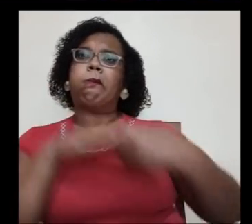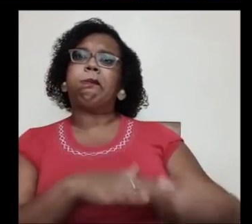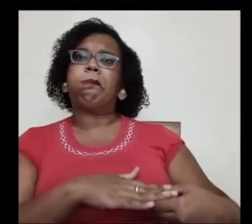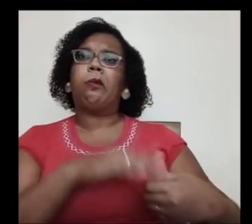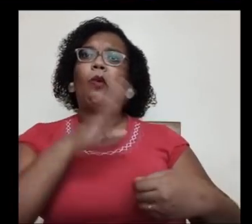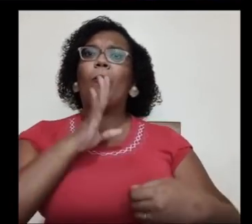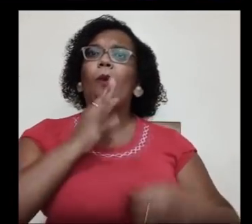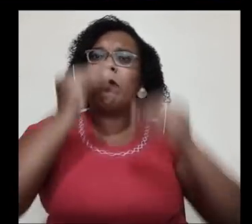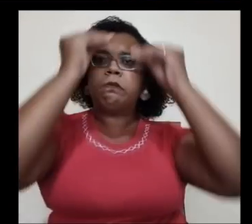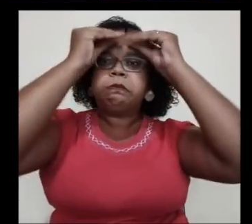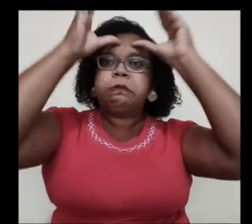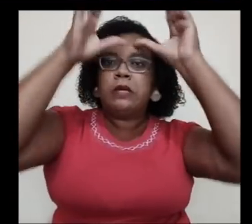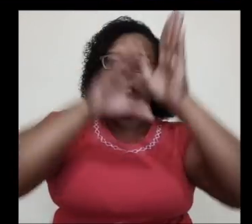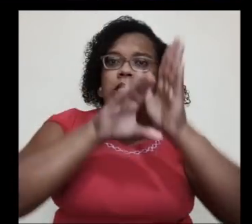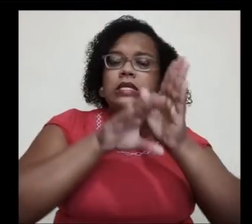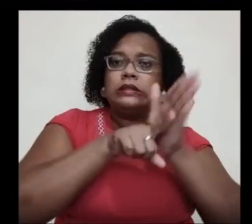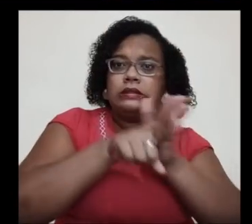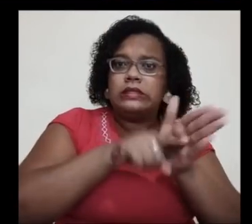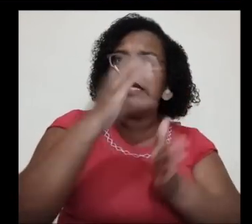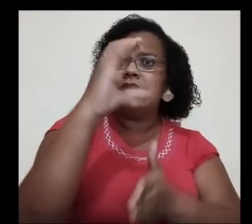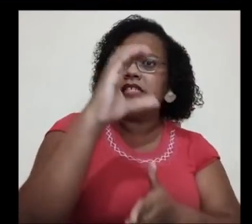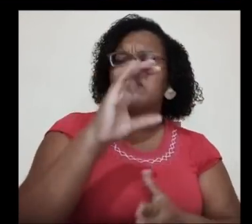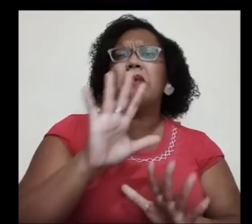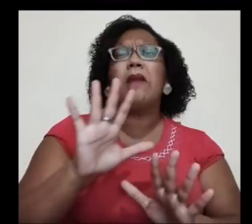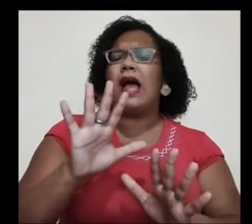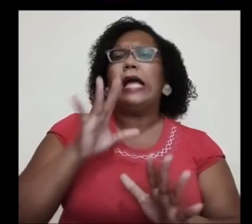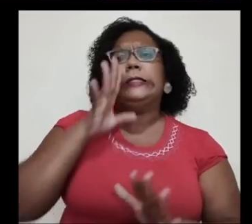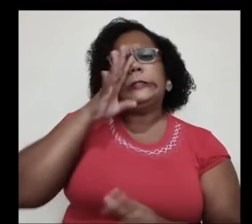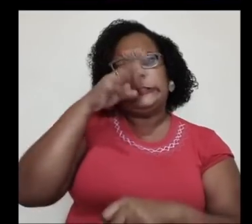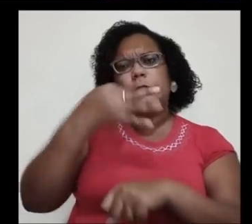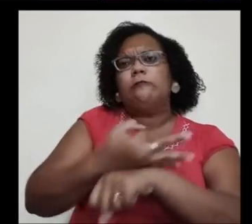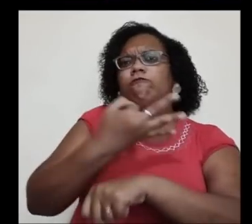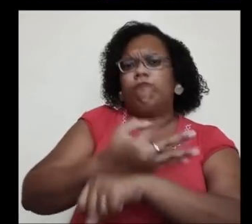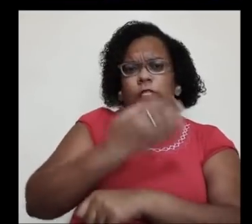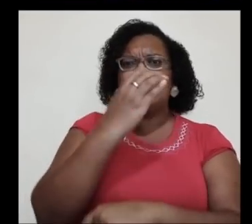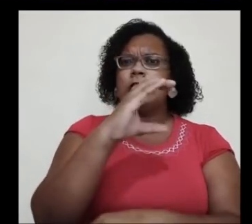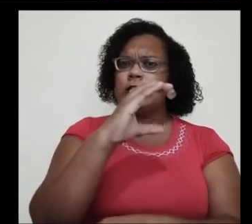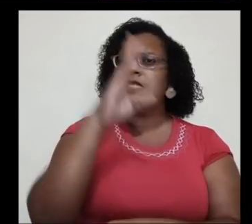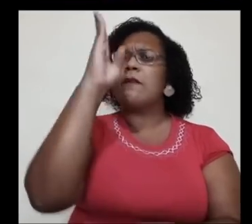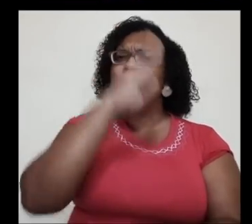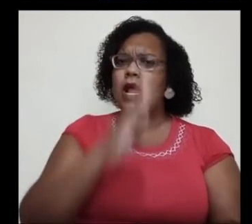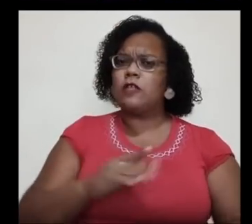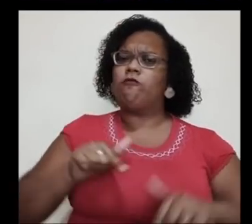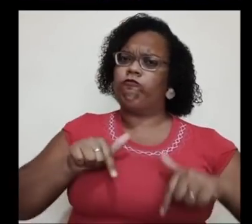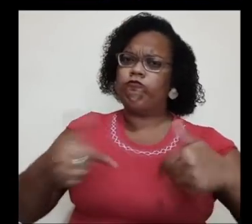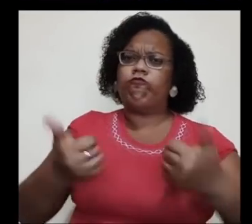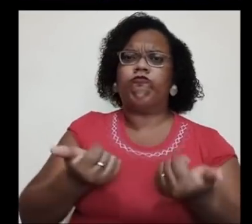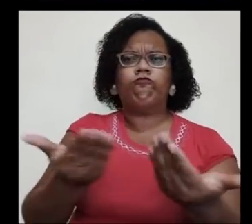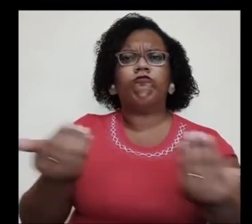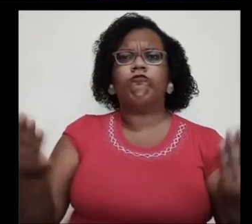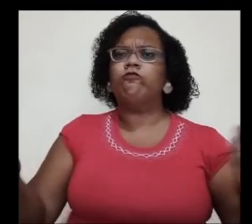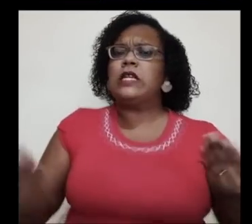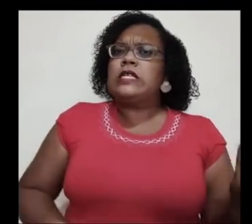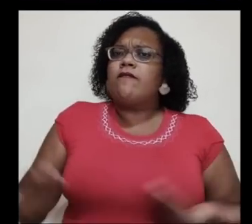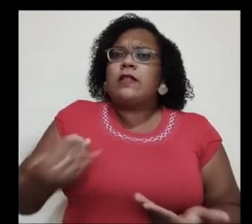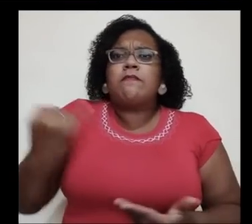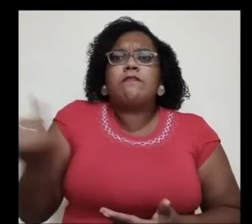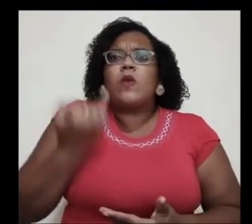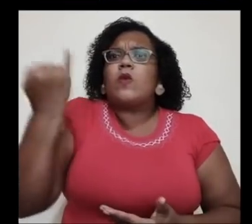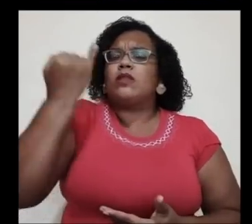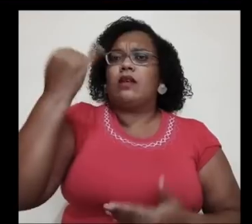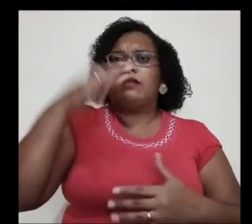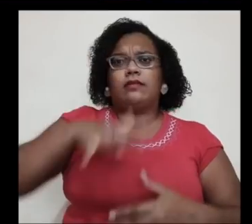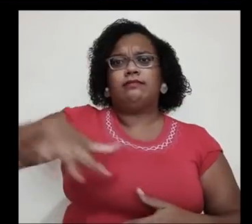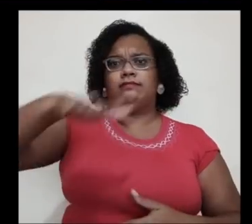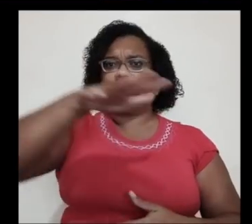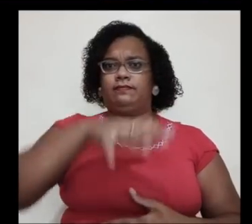importante à sociedade brasileira diante desse quadro. Eu gostaria de mencionar também que a ciência, como eu mencionei, já